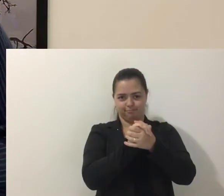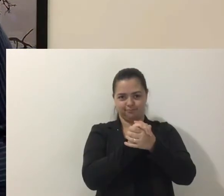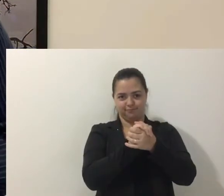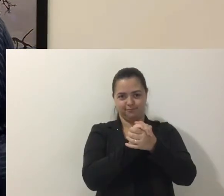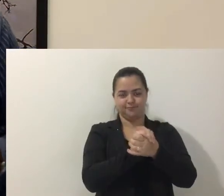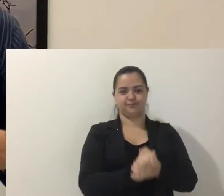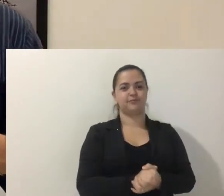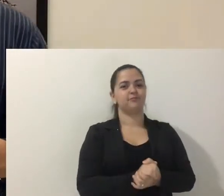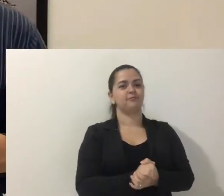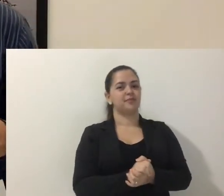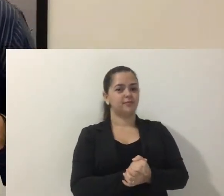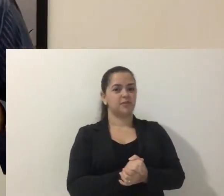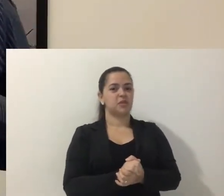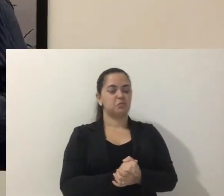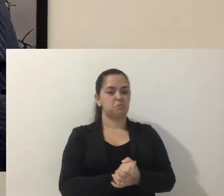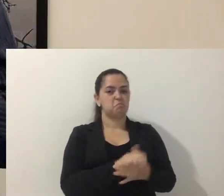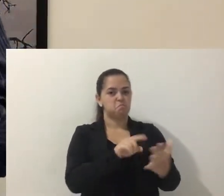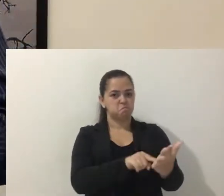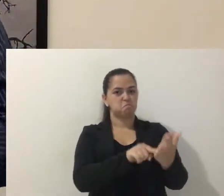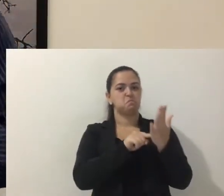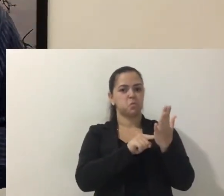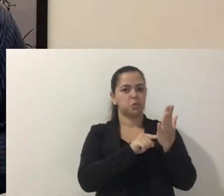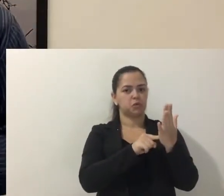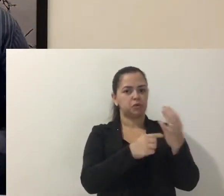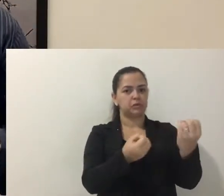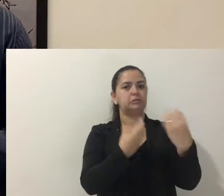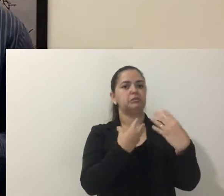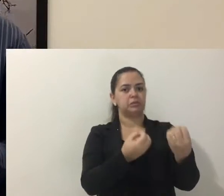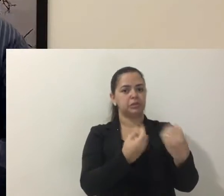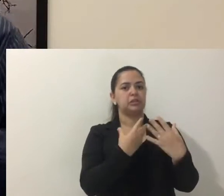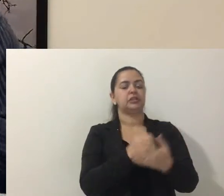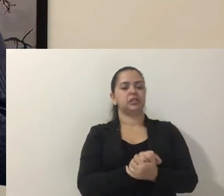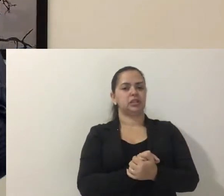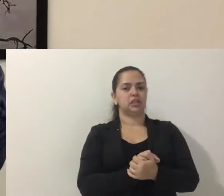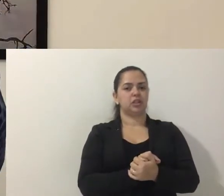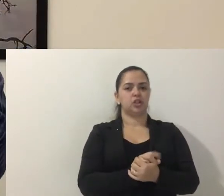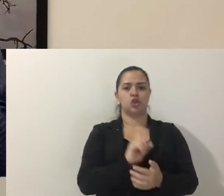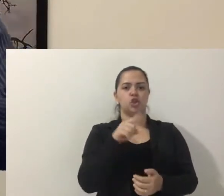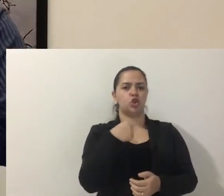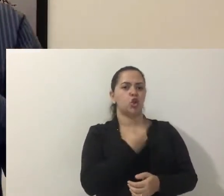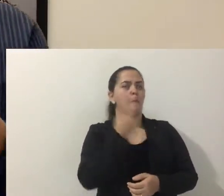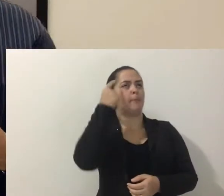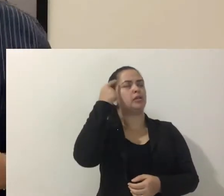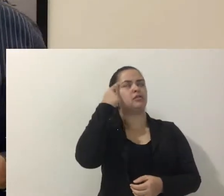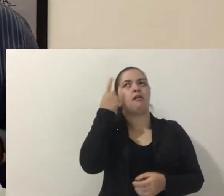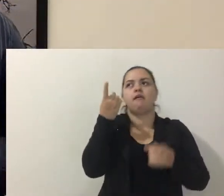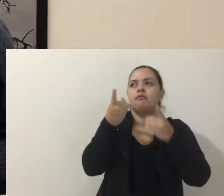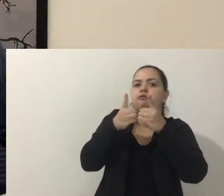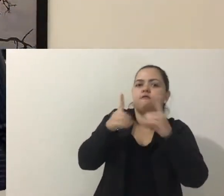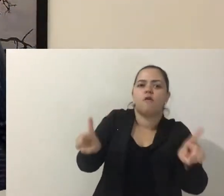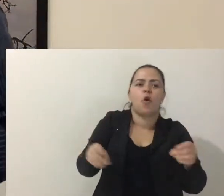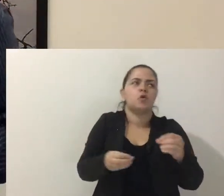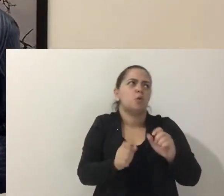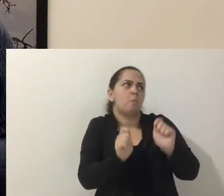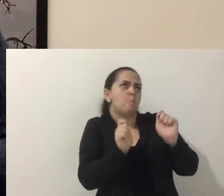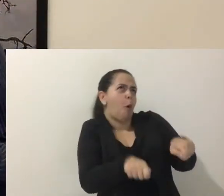ensinamento. Ao invés de nós ficarmos pensando no divórcio, se pode divorciar ou não, eu creio que